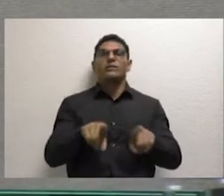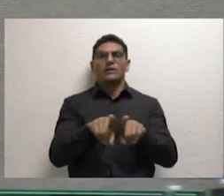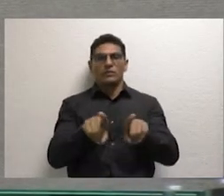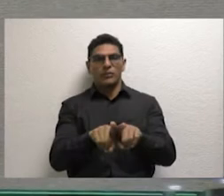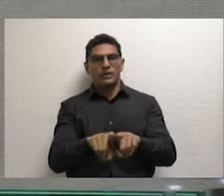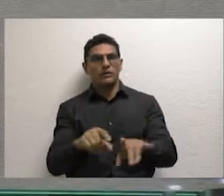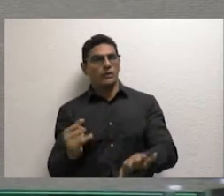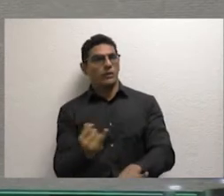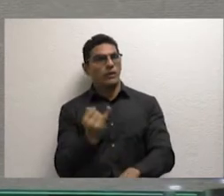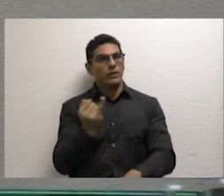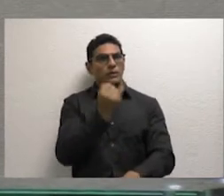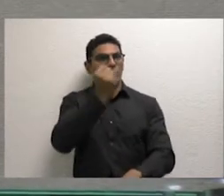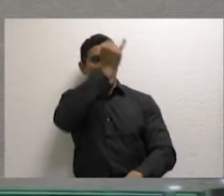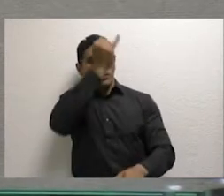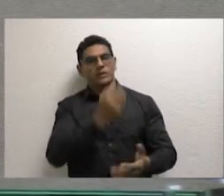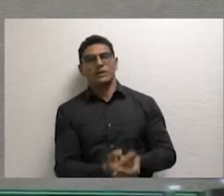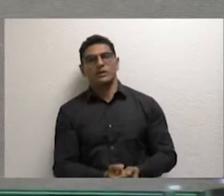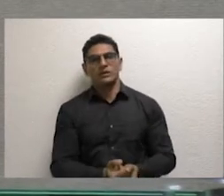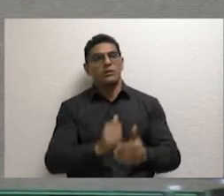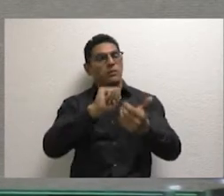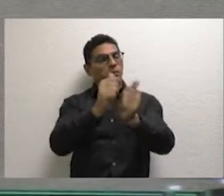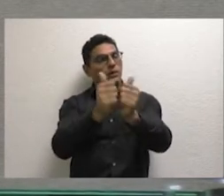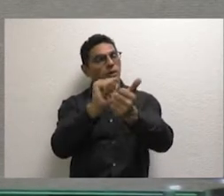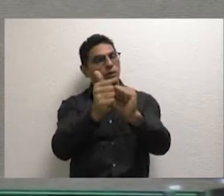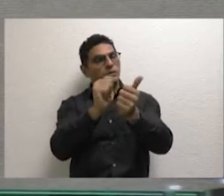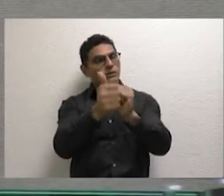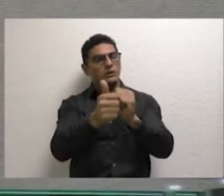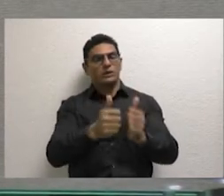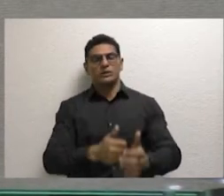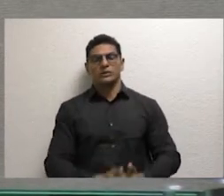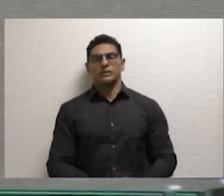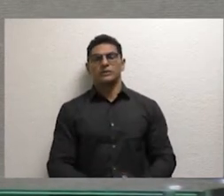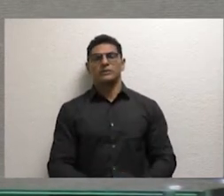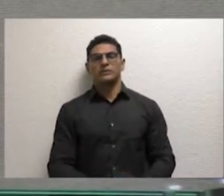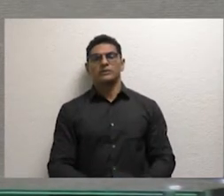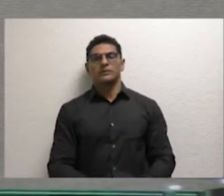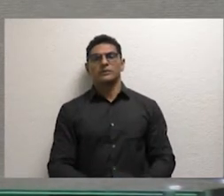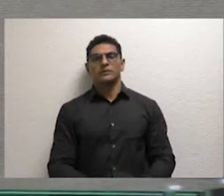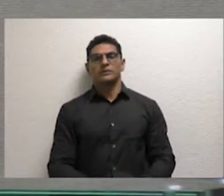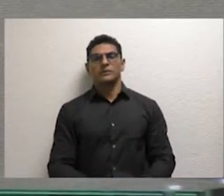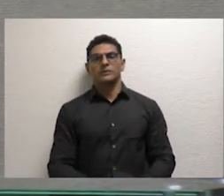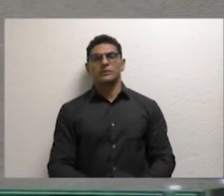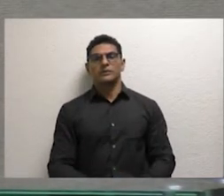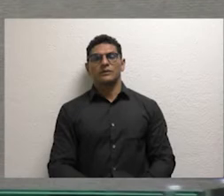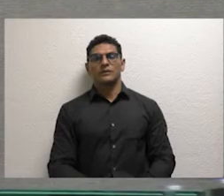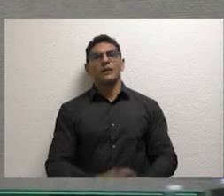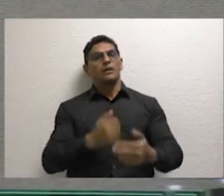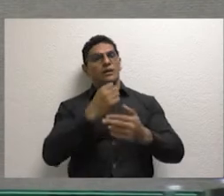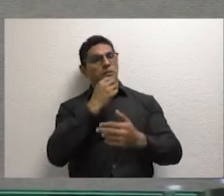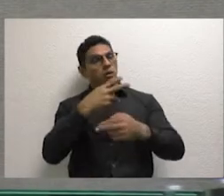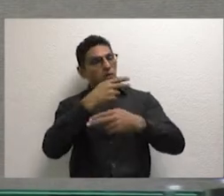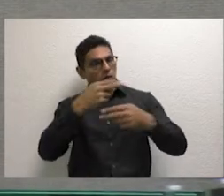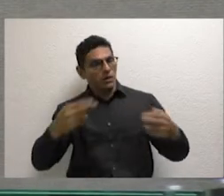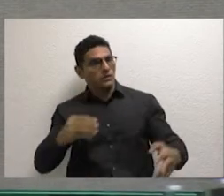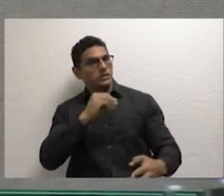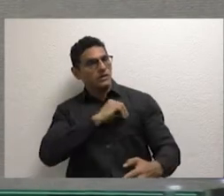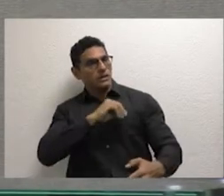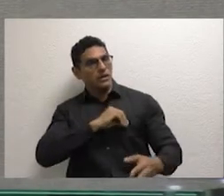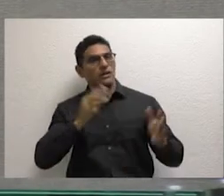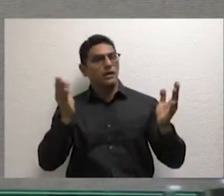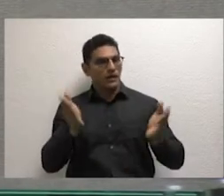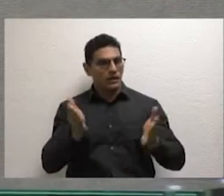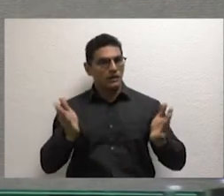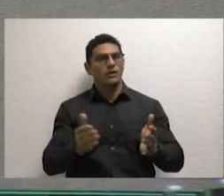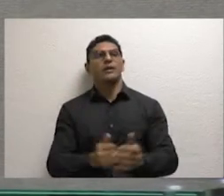importantíssimo para o esporte e foi um bom ato e agora a gente claro vai